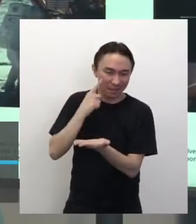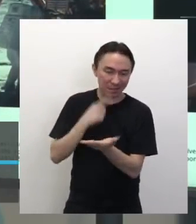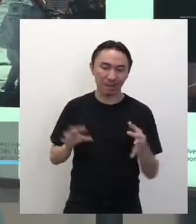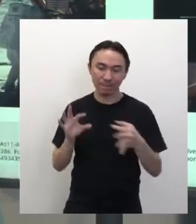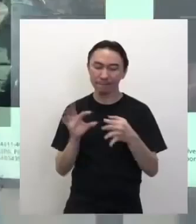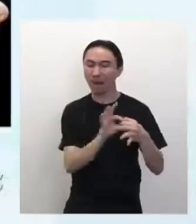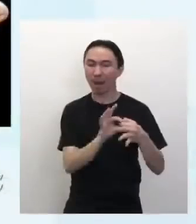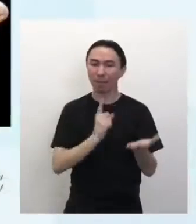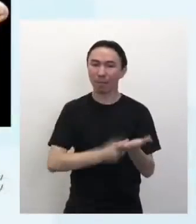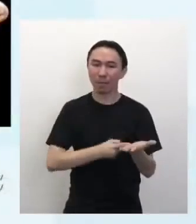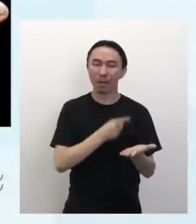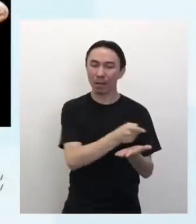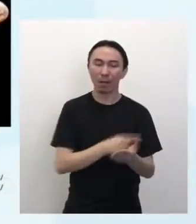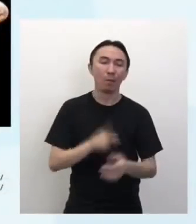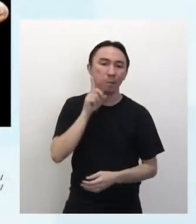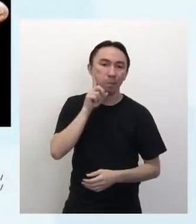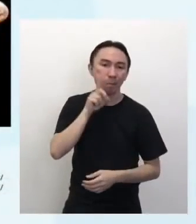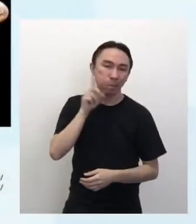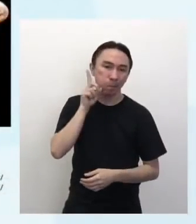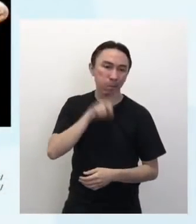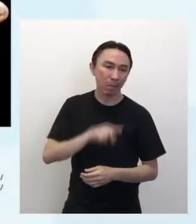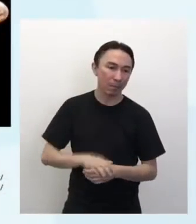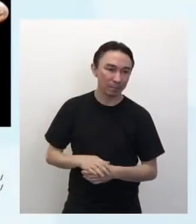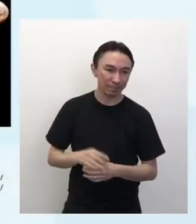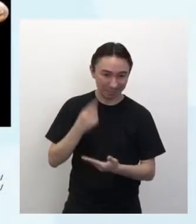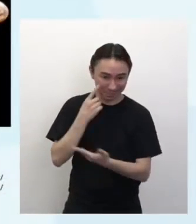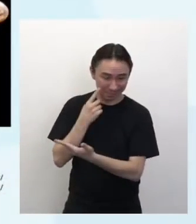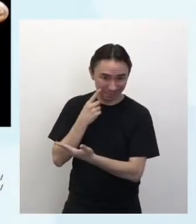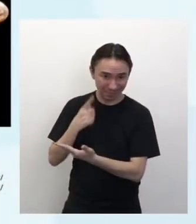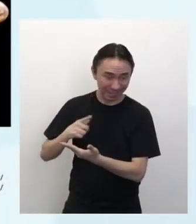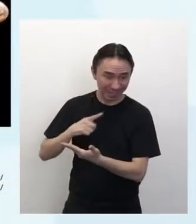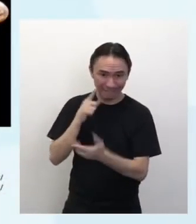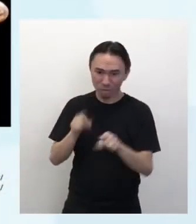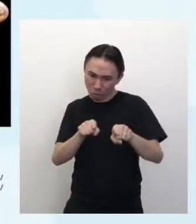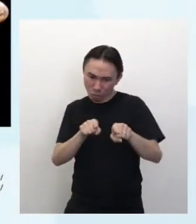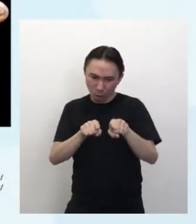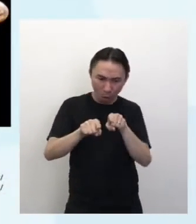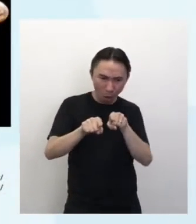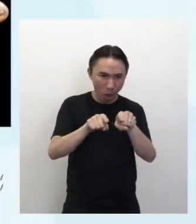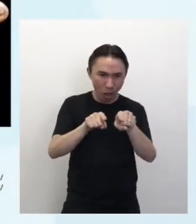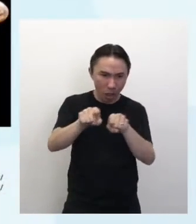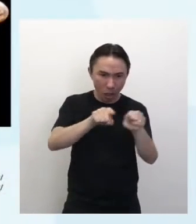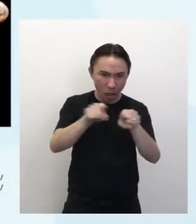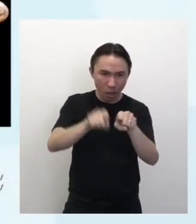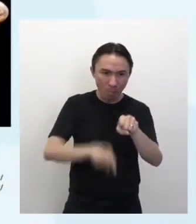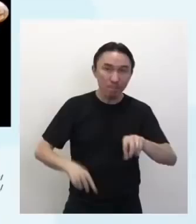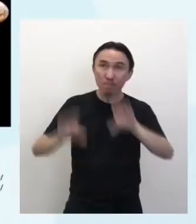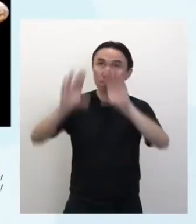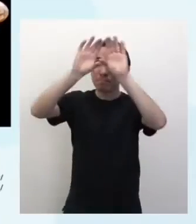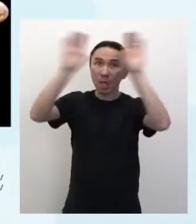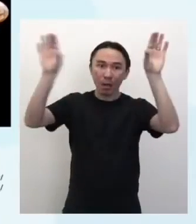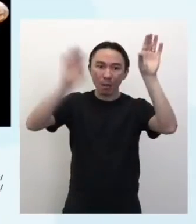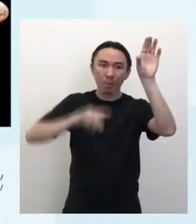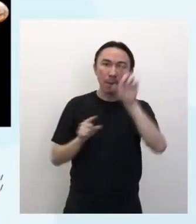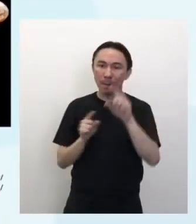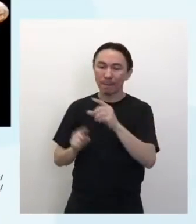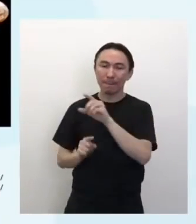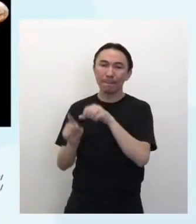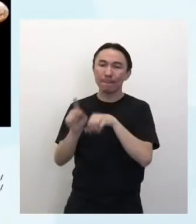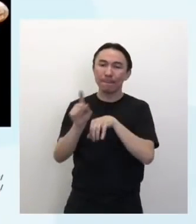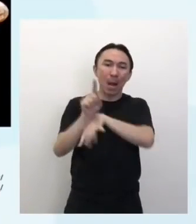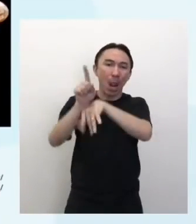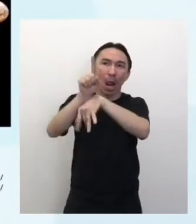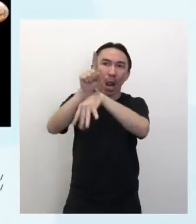Na próxima tela, a gente está vendo aí a corrida espacial, que também foi um marco aí na Guerra Fria, né? Então nós temos